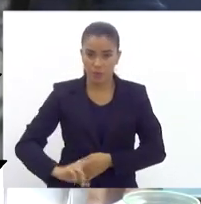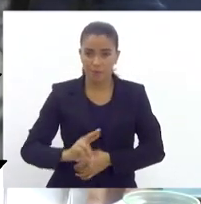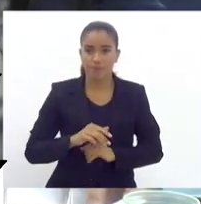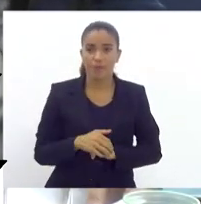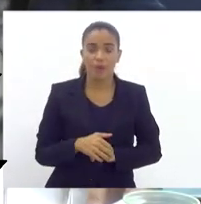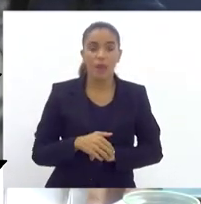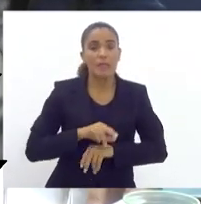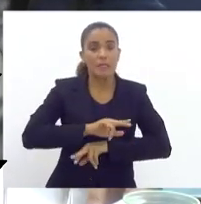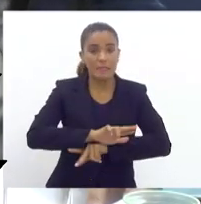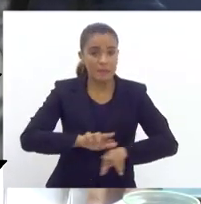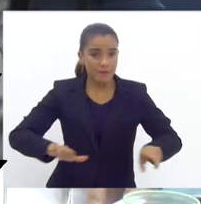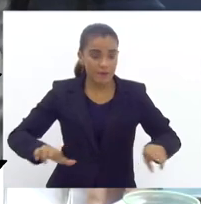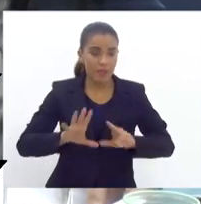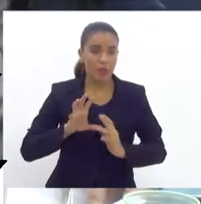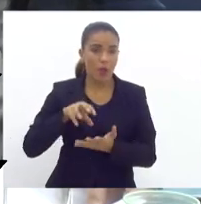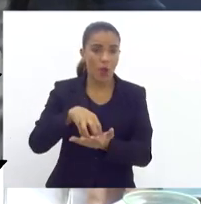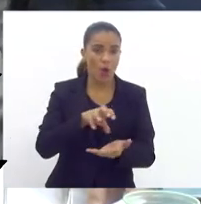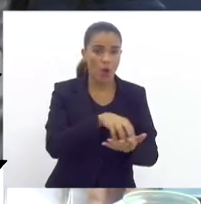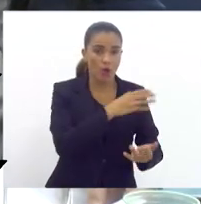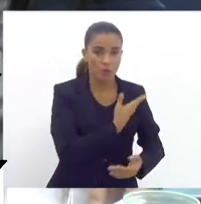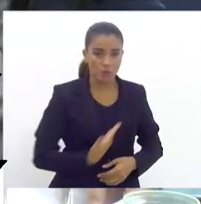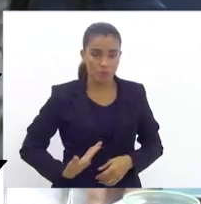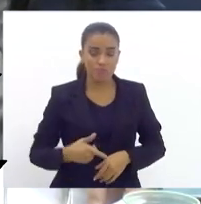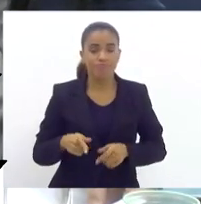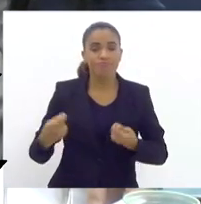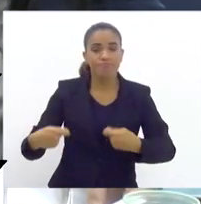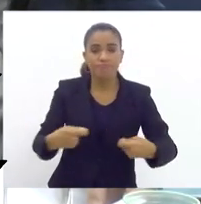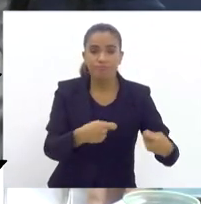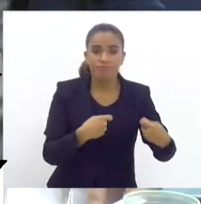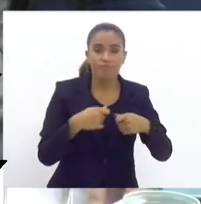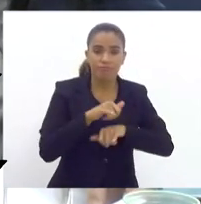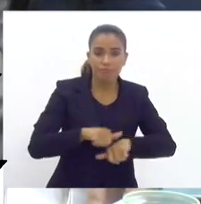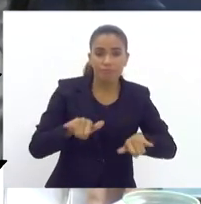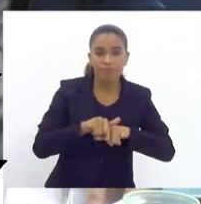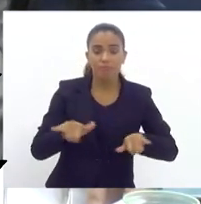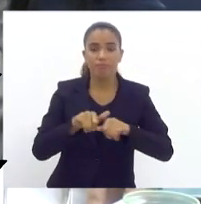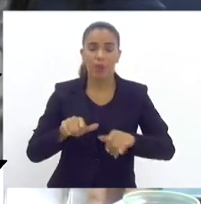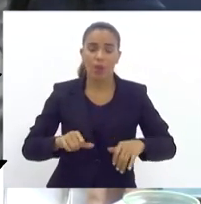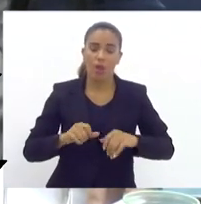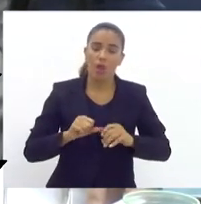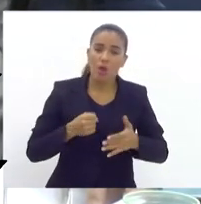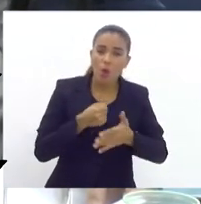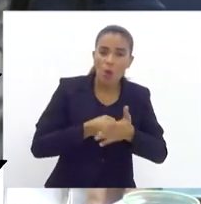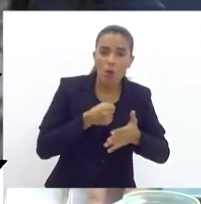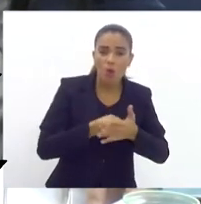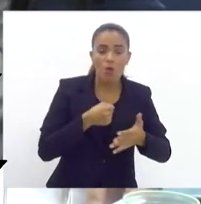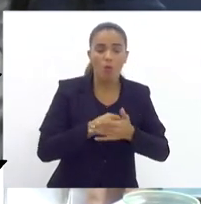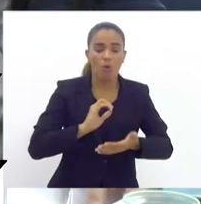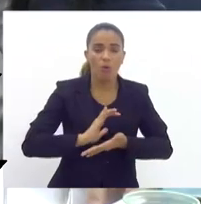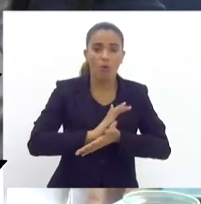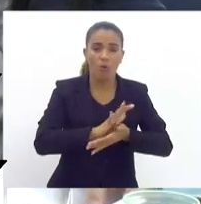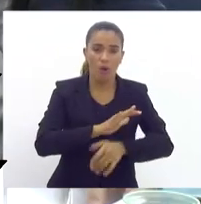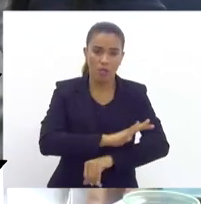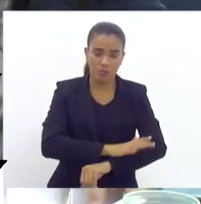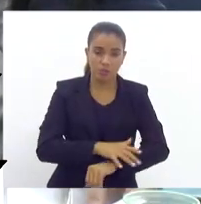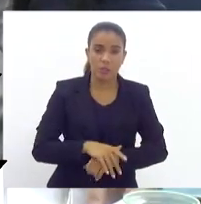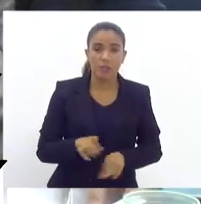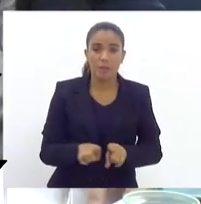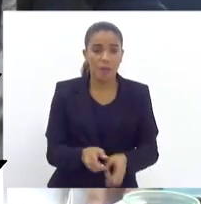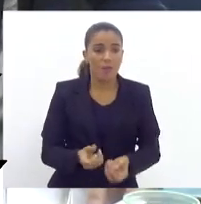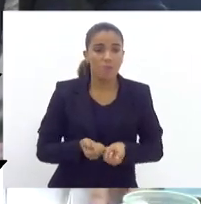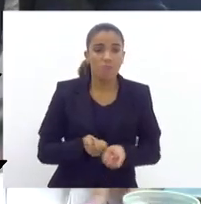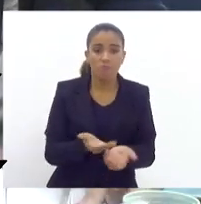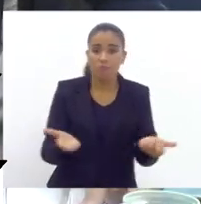os diferentes órgãos públicos competentes para fazer cessar discriminações religiosas de cunho racista e responsabilizar